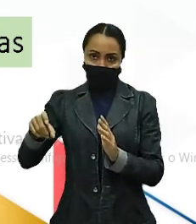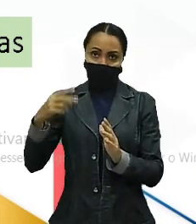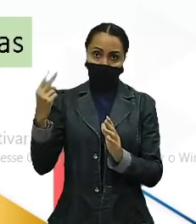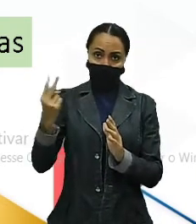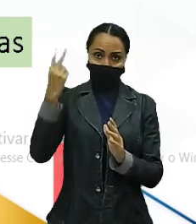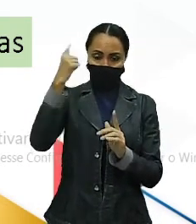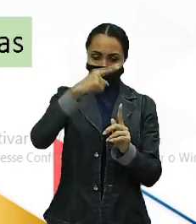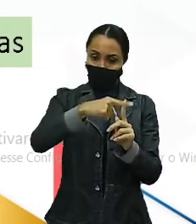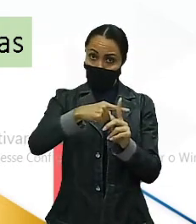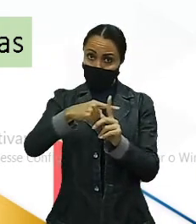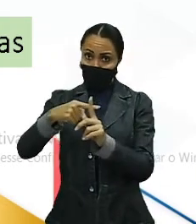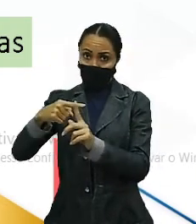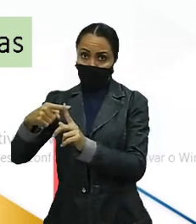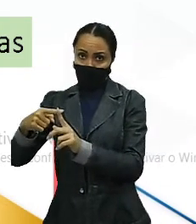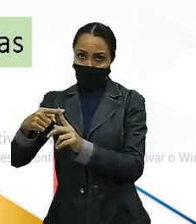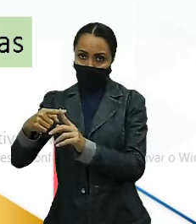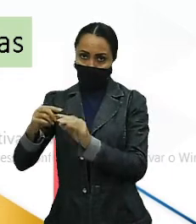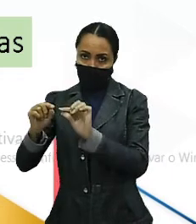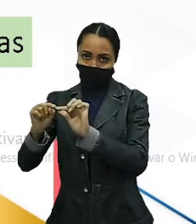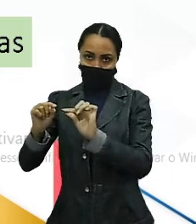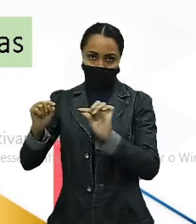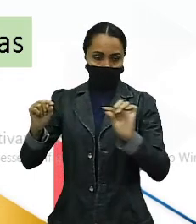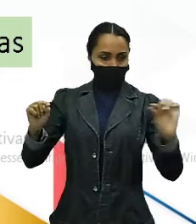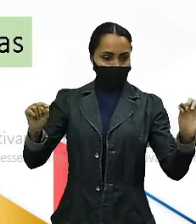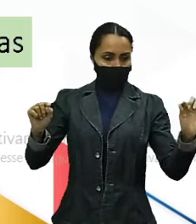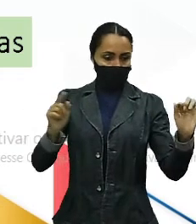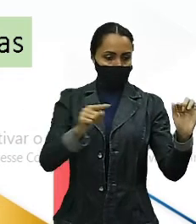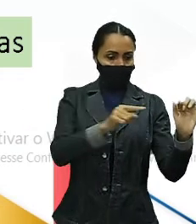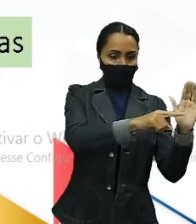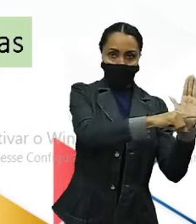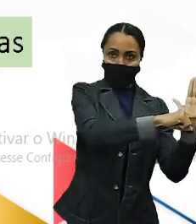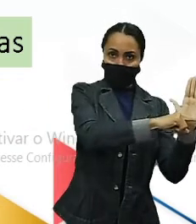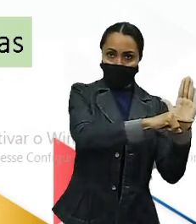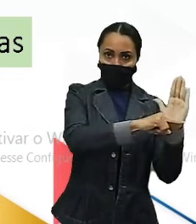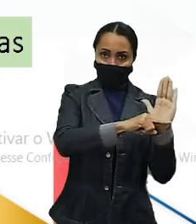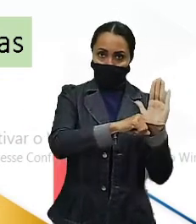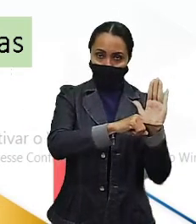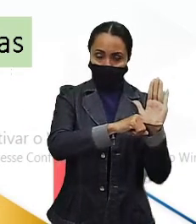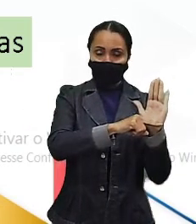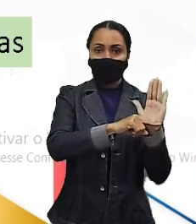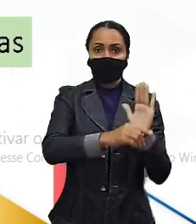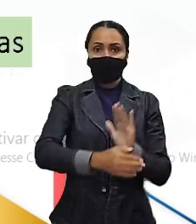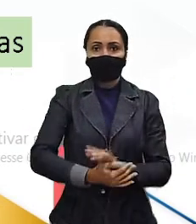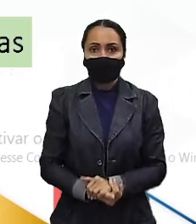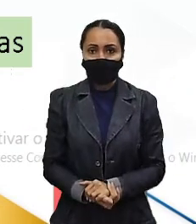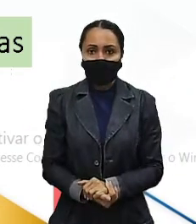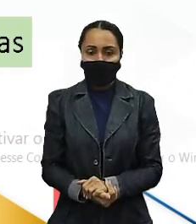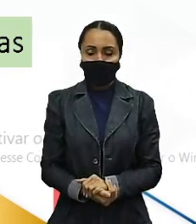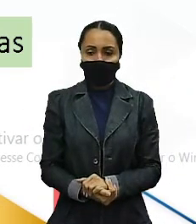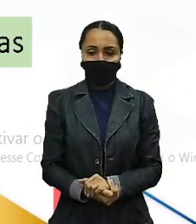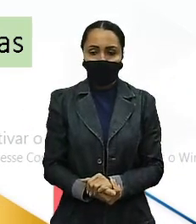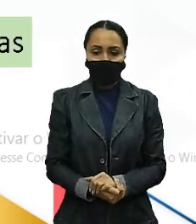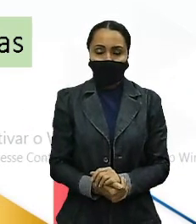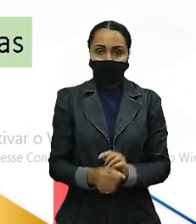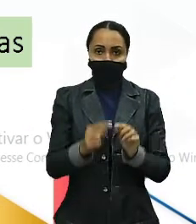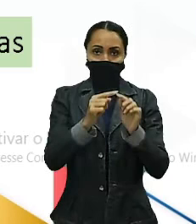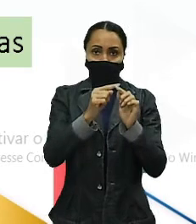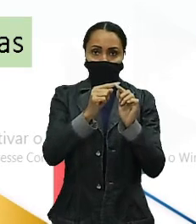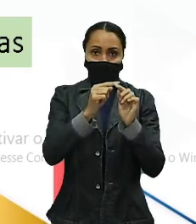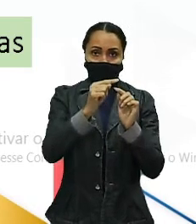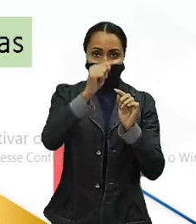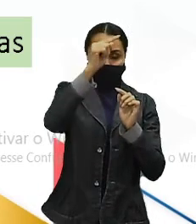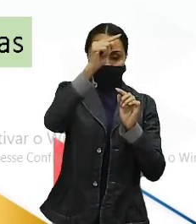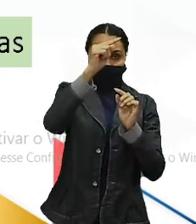são positivos. Do teu lado esquerdo, na linha do x, aí nessa horizontal, os valores são negativos. Para cima, aí no y